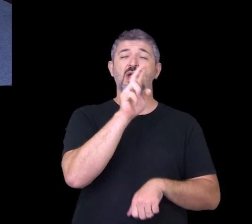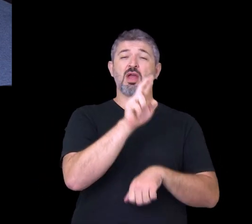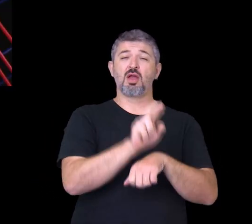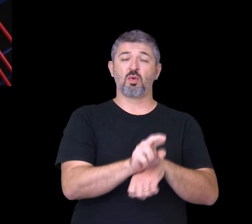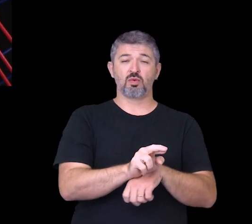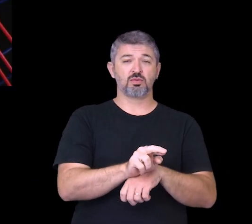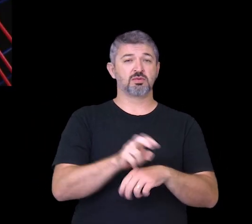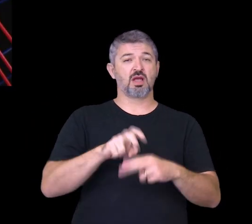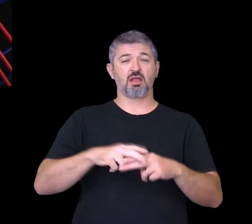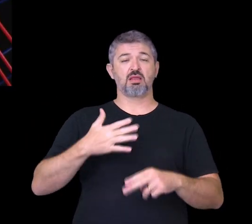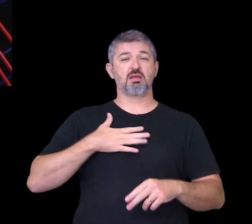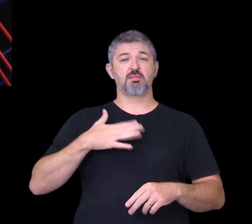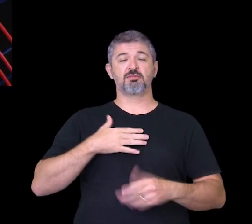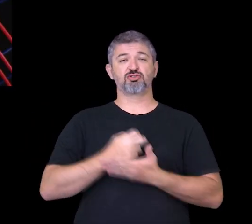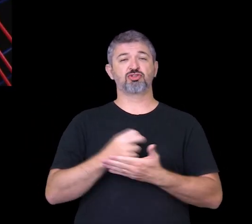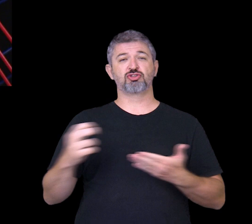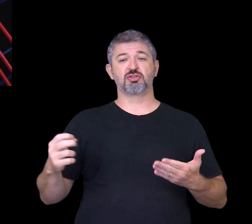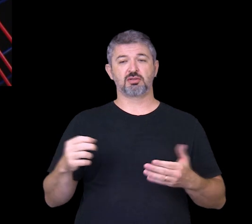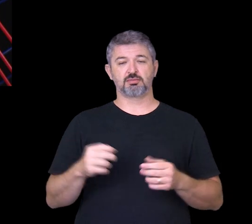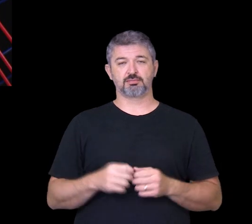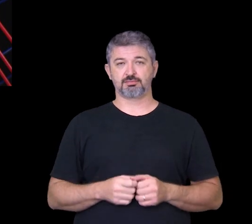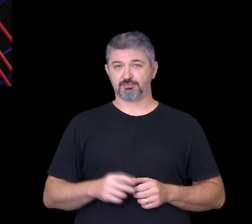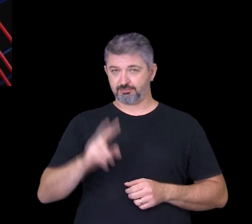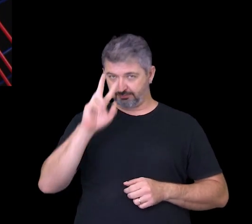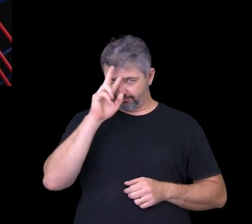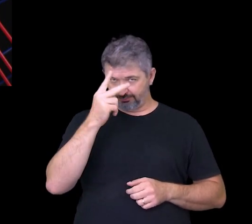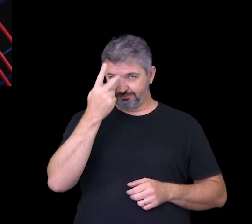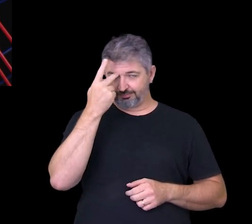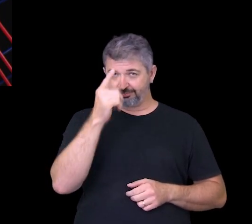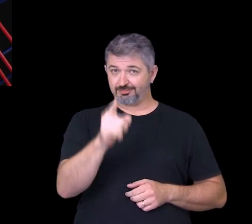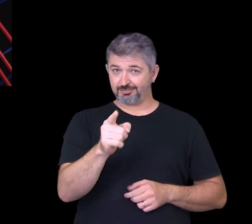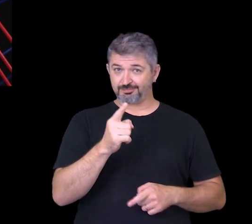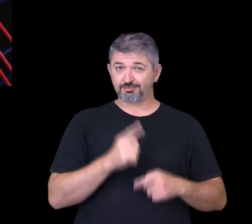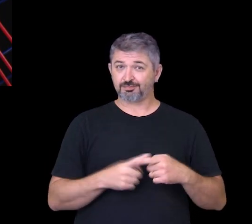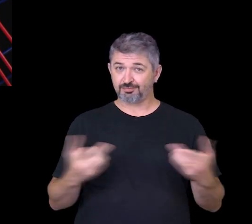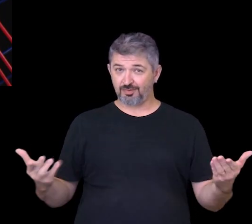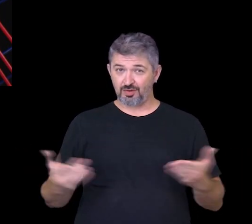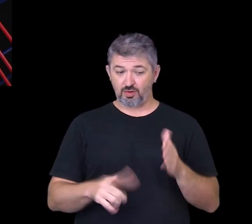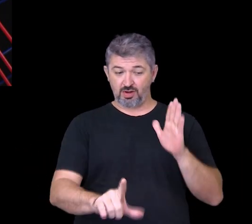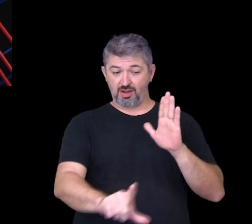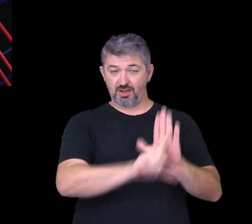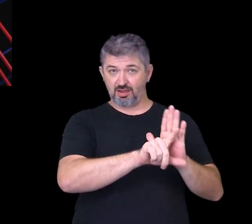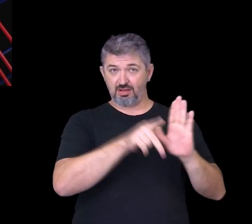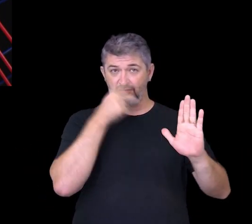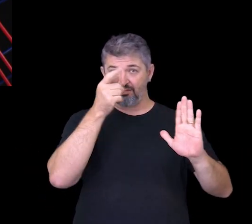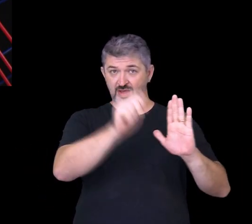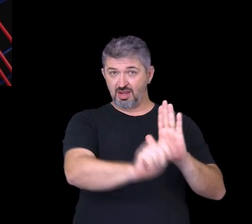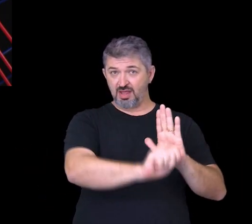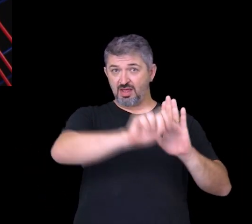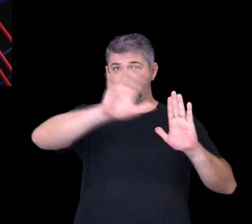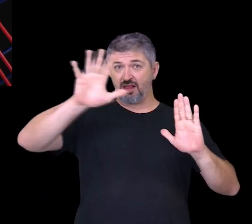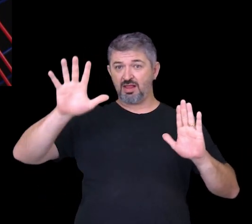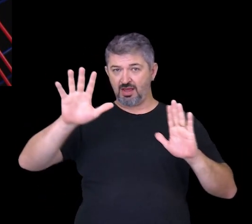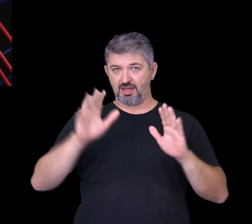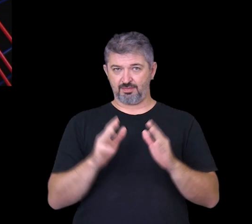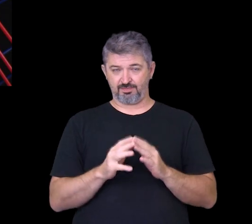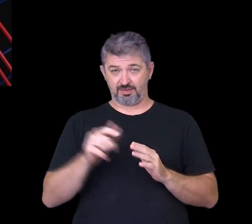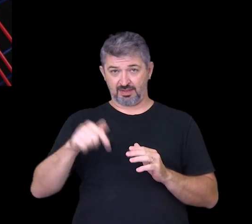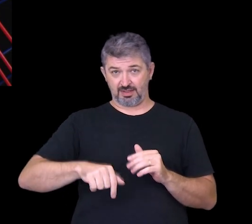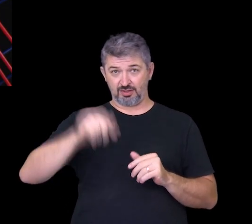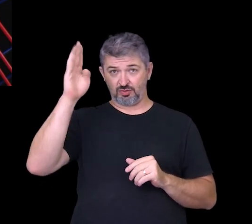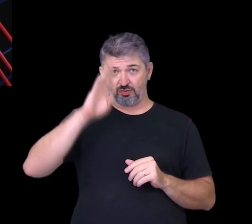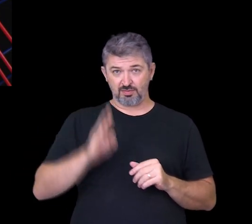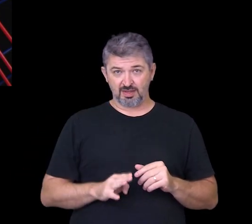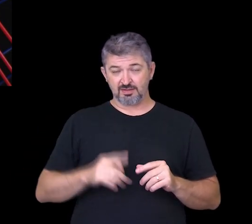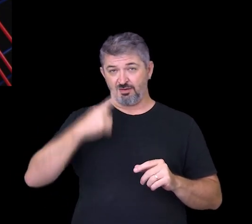vai demorar muito e a cadeira já é minha. Lei do engano, porque nós temos uma lei muito clara, que é de violência política,